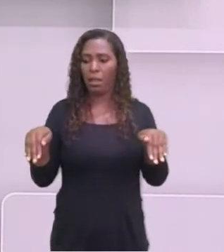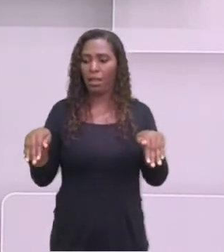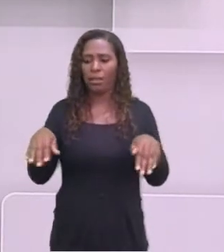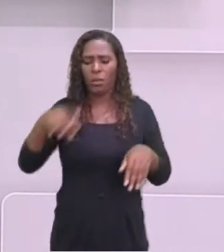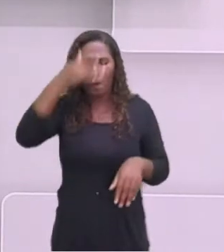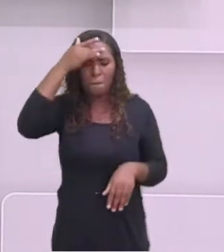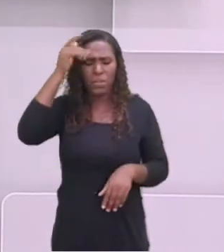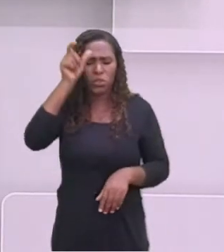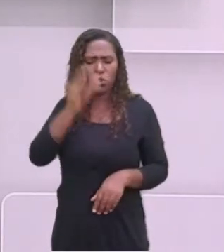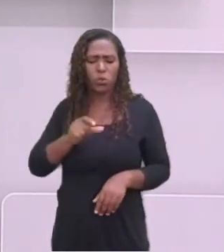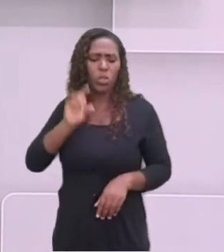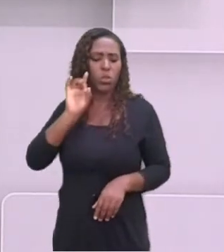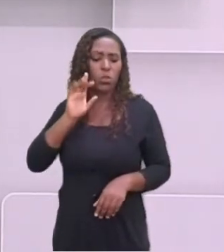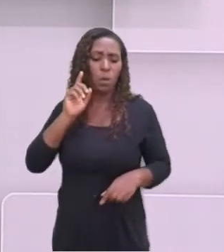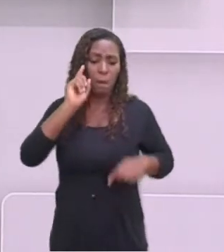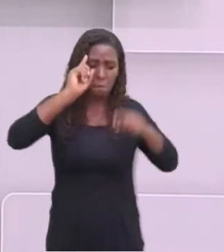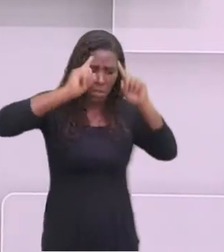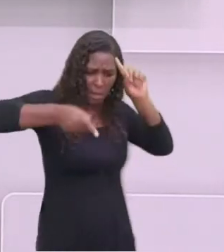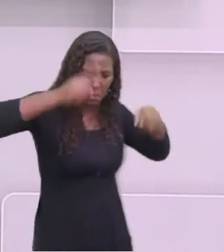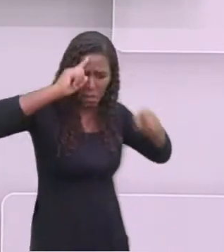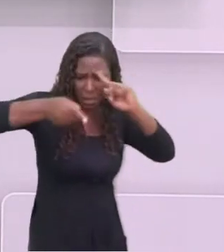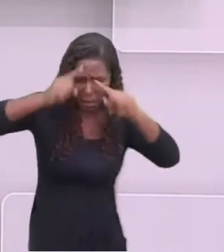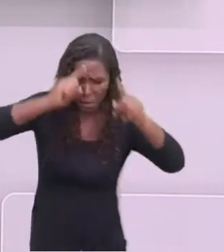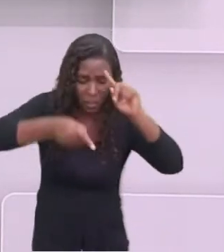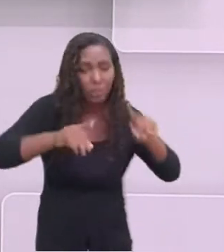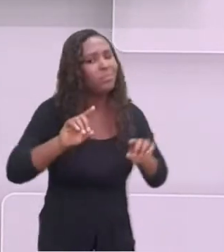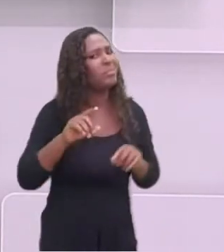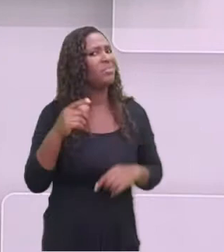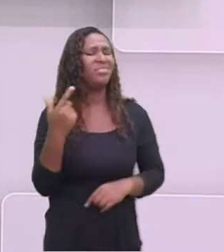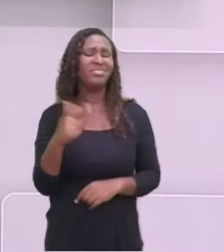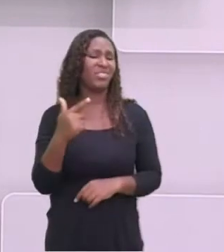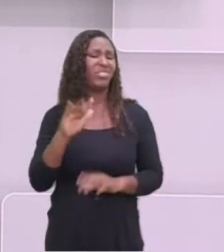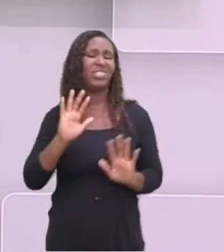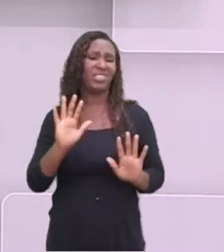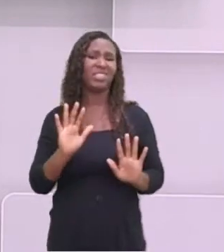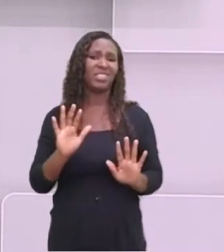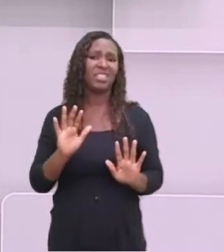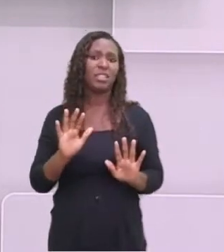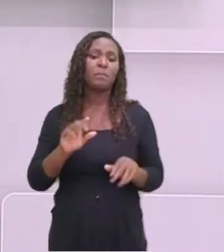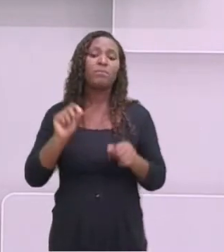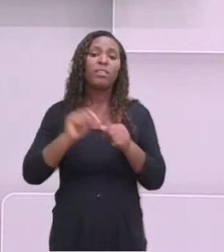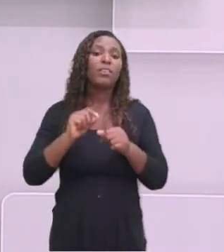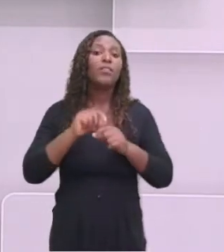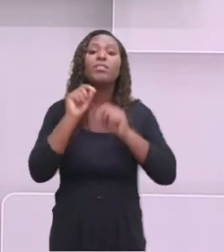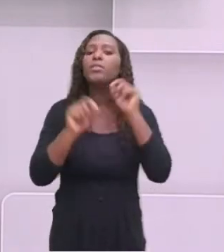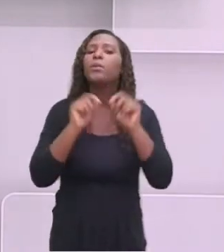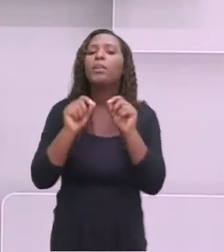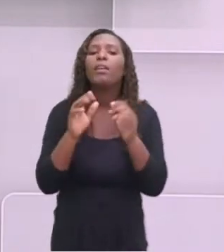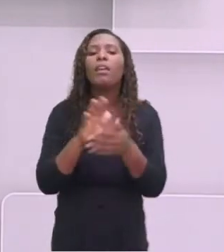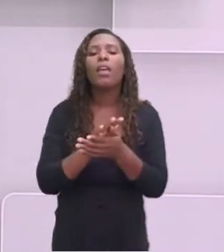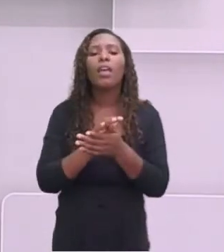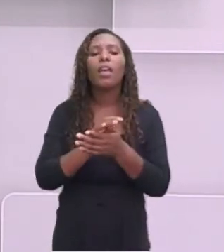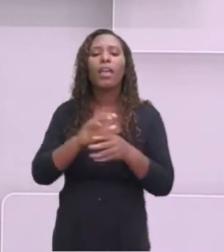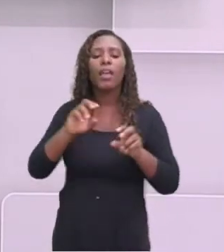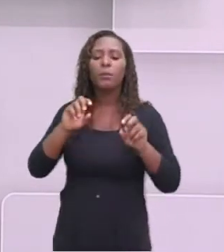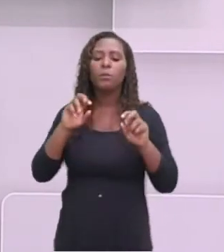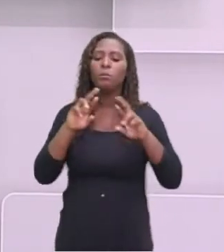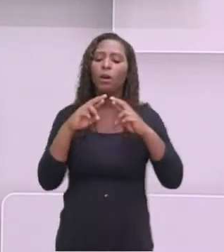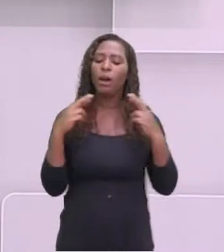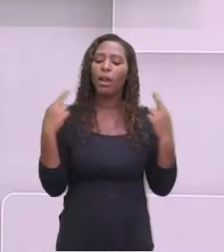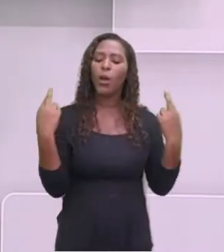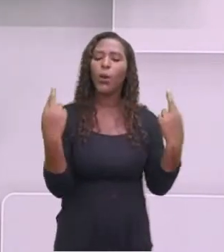demais, reunidos em uma espécie de conselho. Então, o que eles faziam? Reunia um